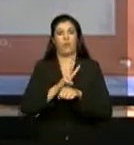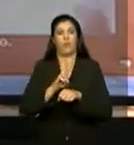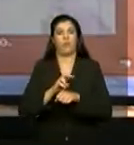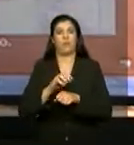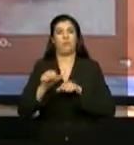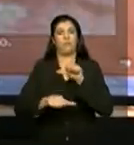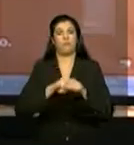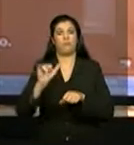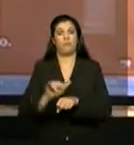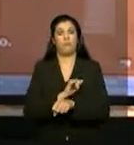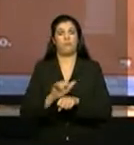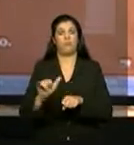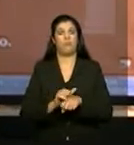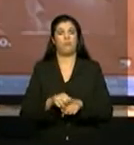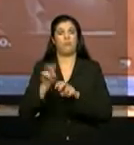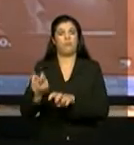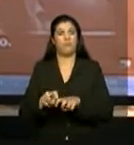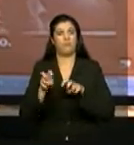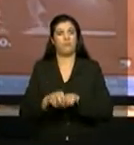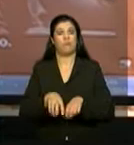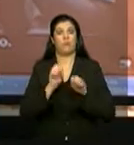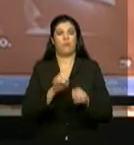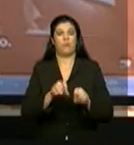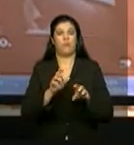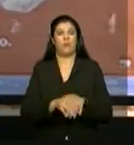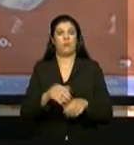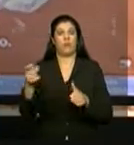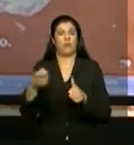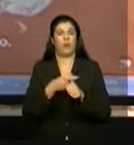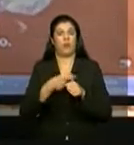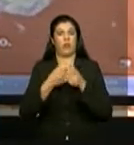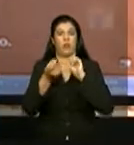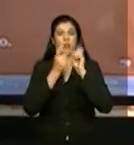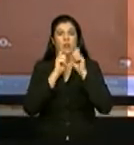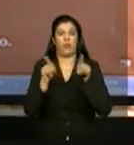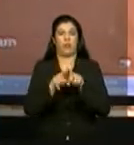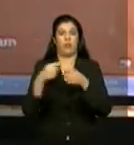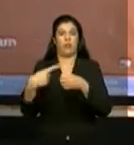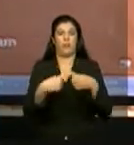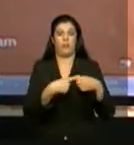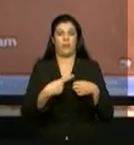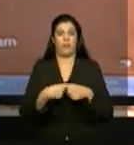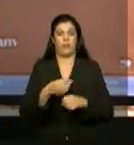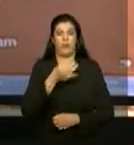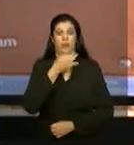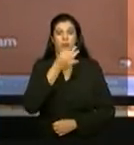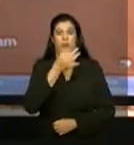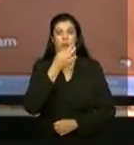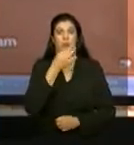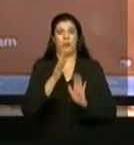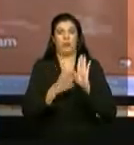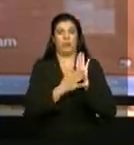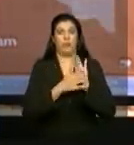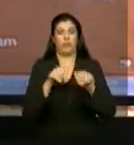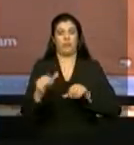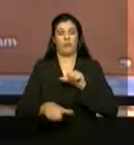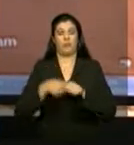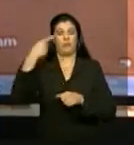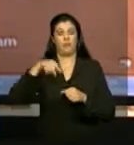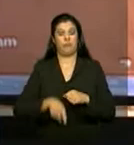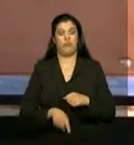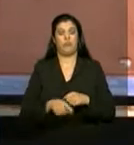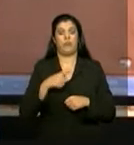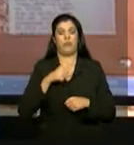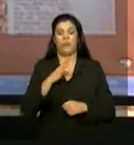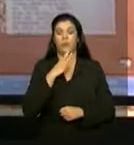agrário educacional tributário administrativo e urbano propostas de profunda transformação social que